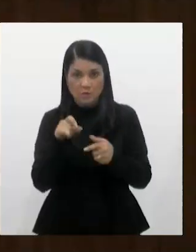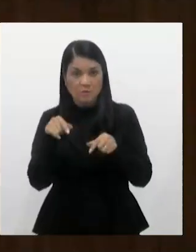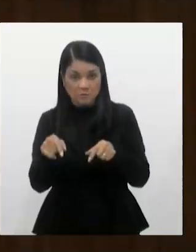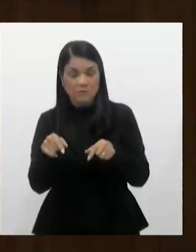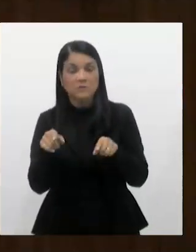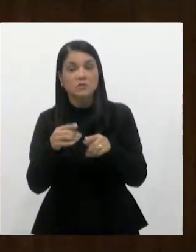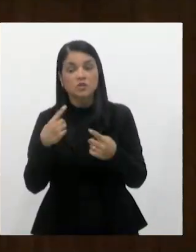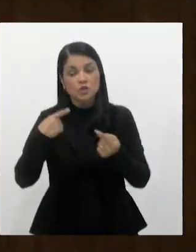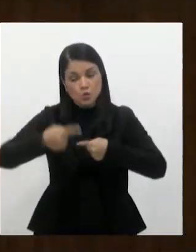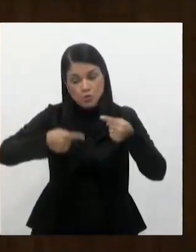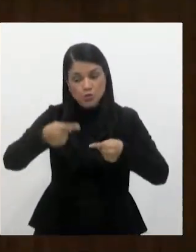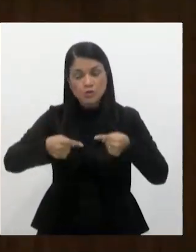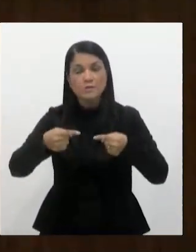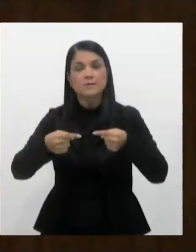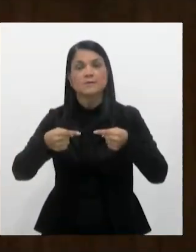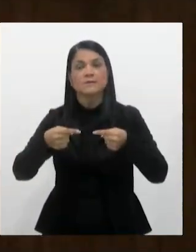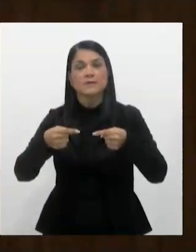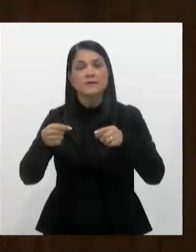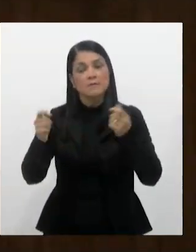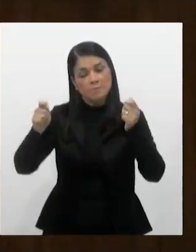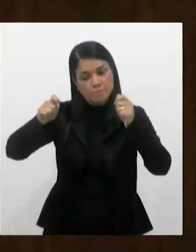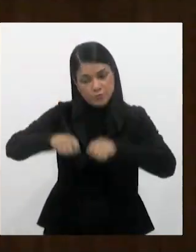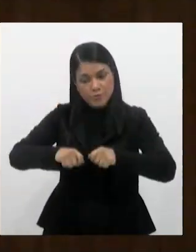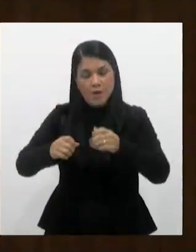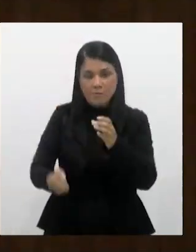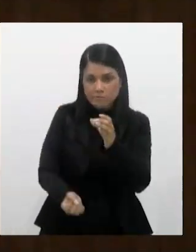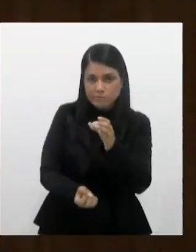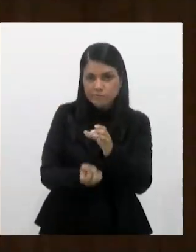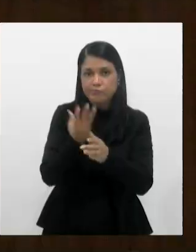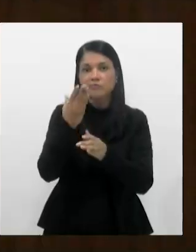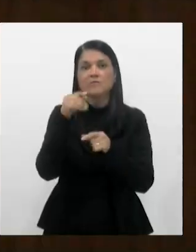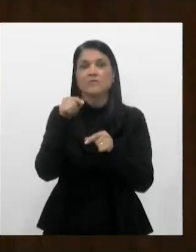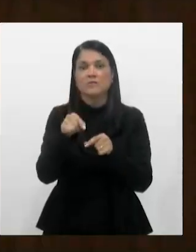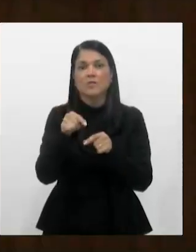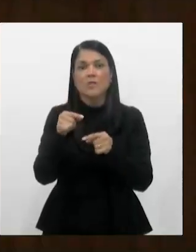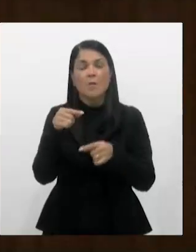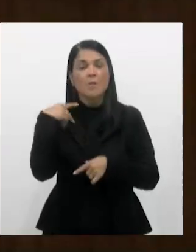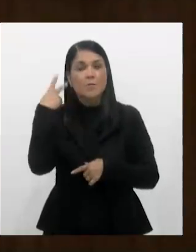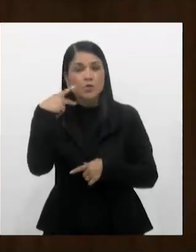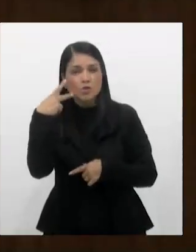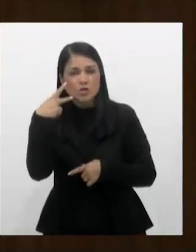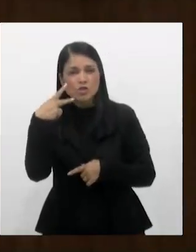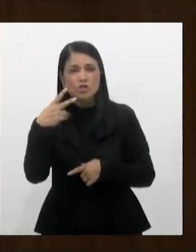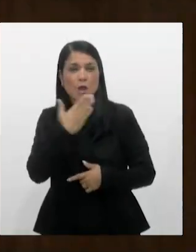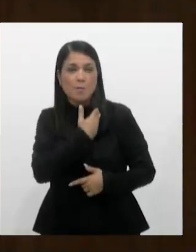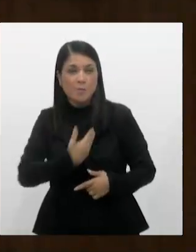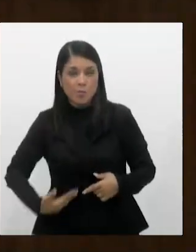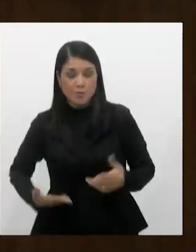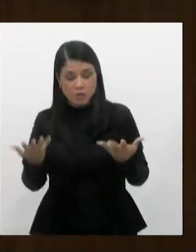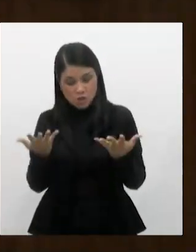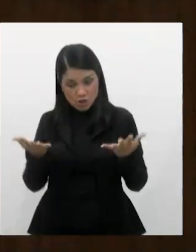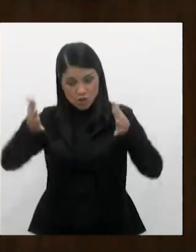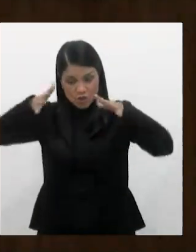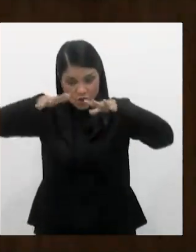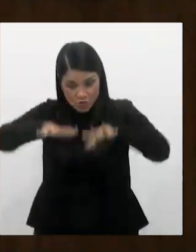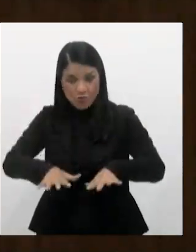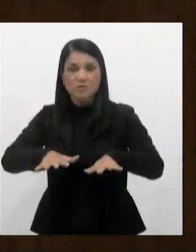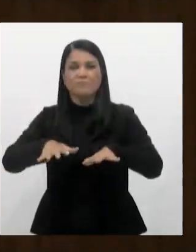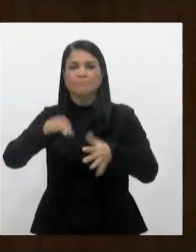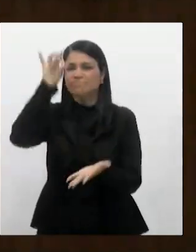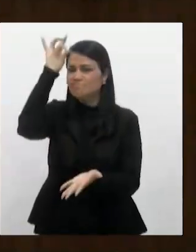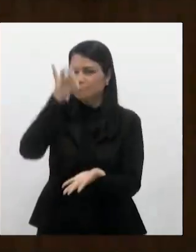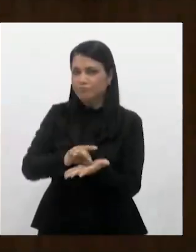gente e possibilitar a criação de uma política pública de inclusão de fato e de